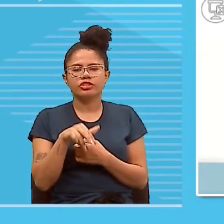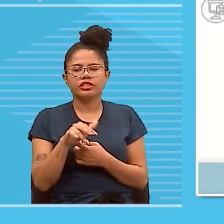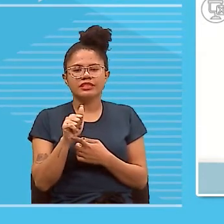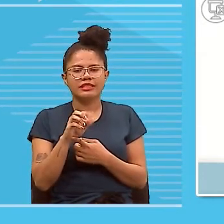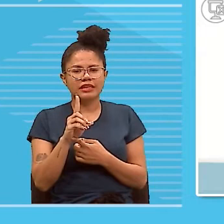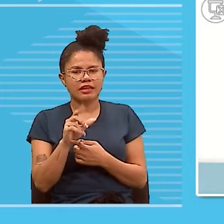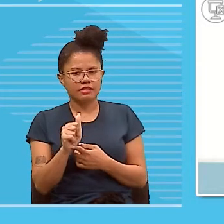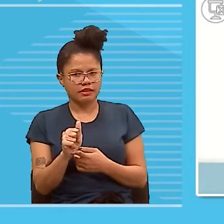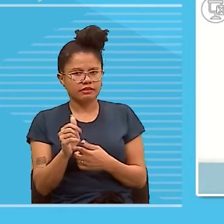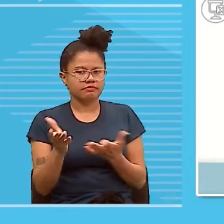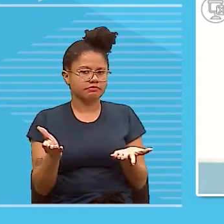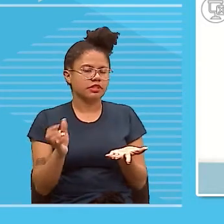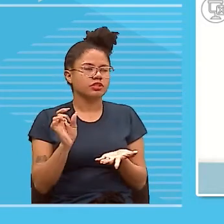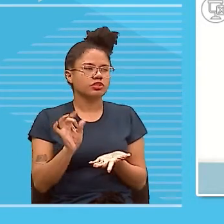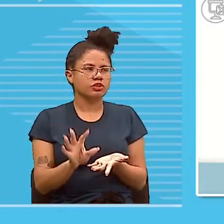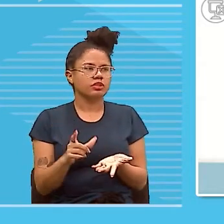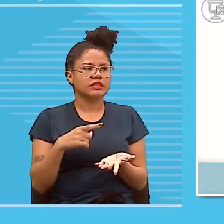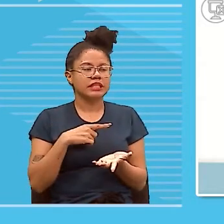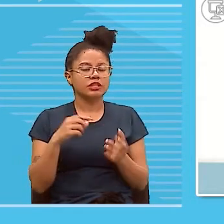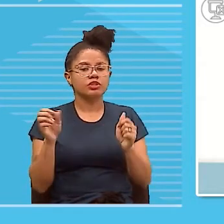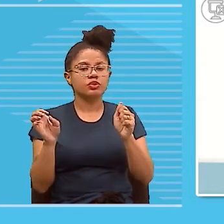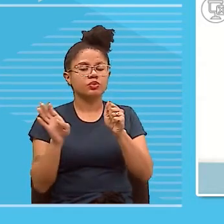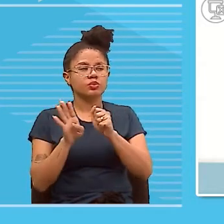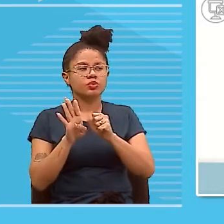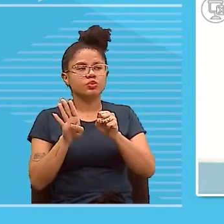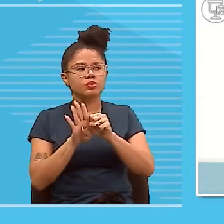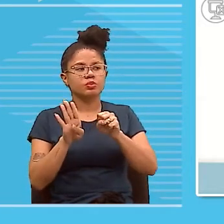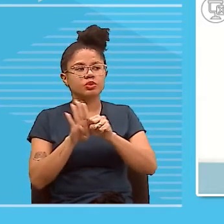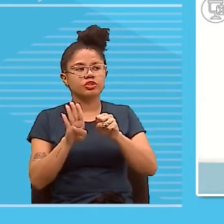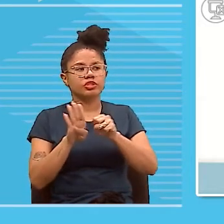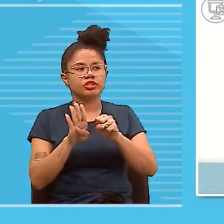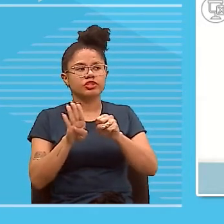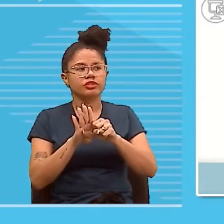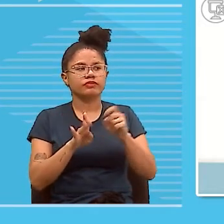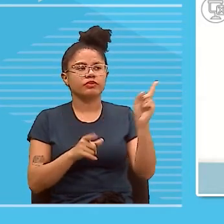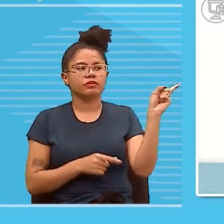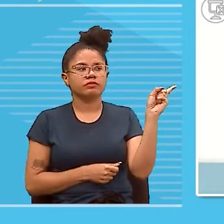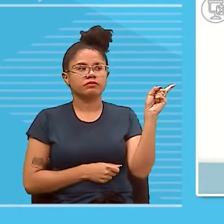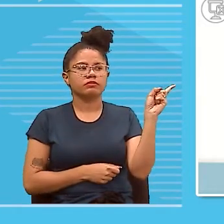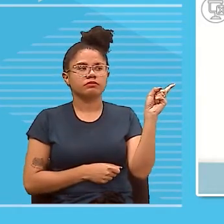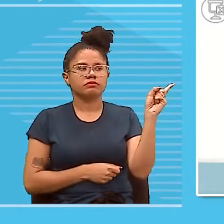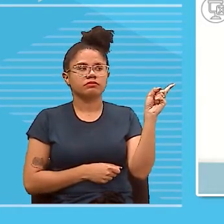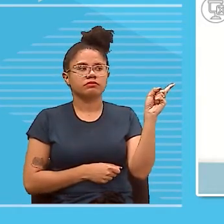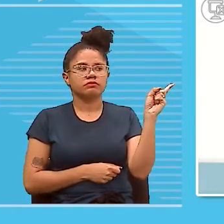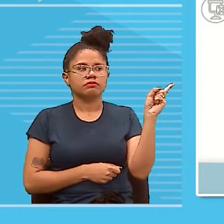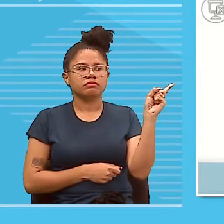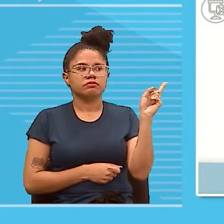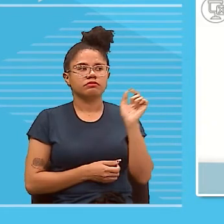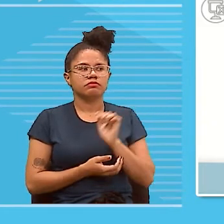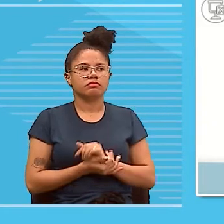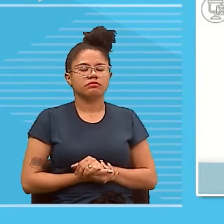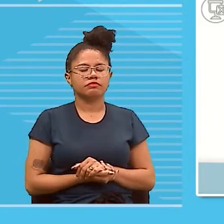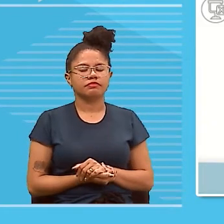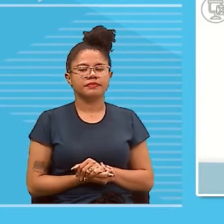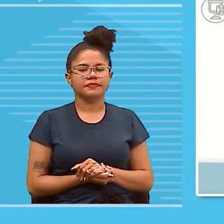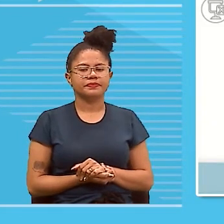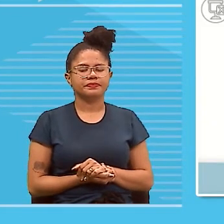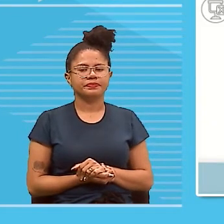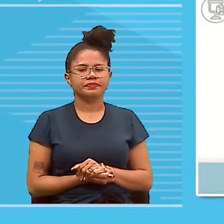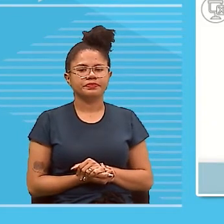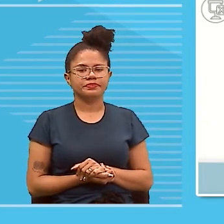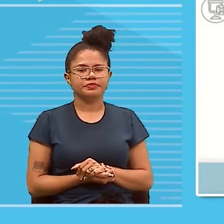olha o que é que tem escrito aqui completam e apresentam um substantivo da oração